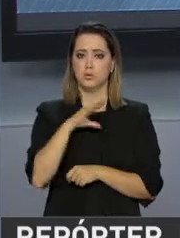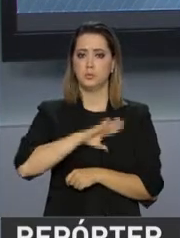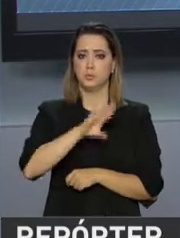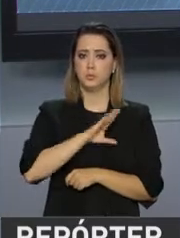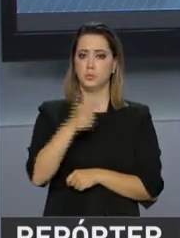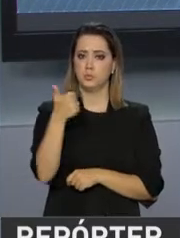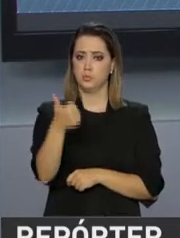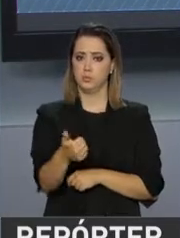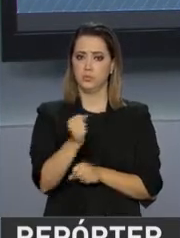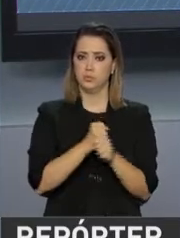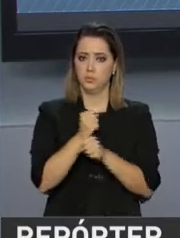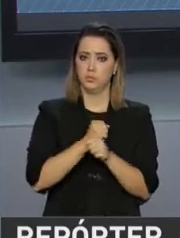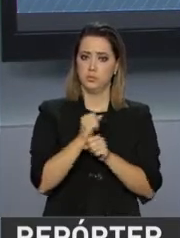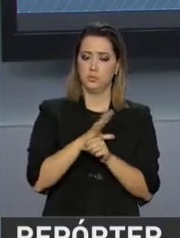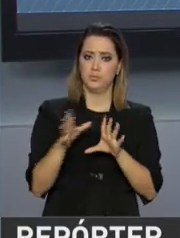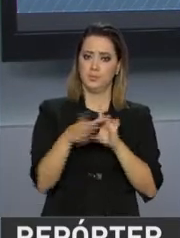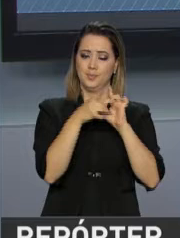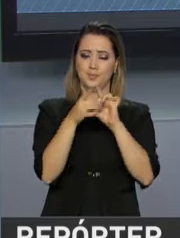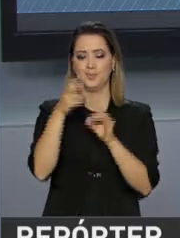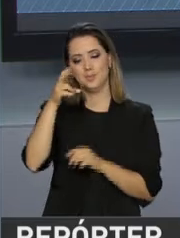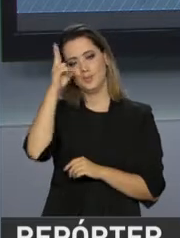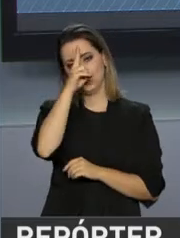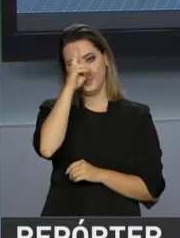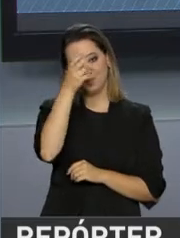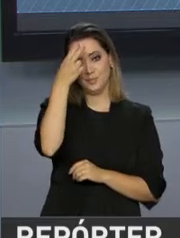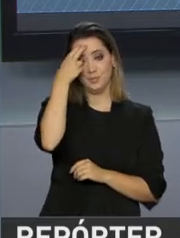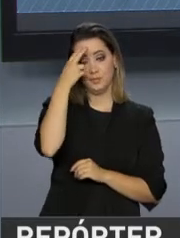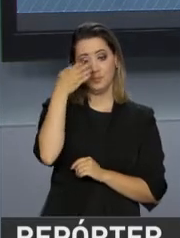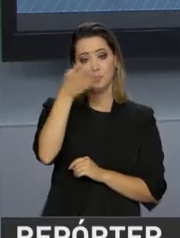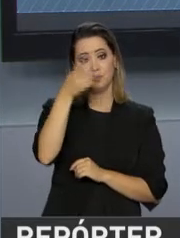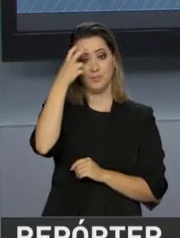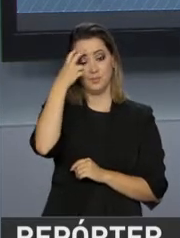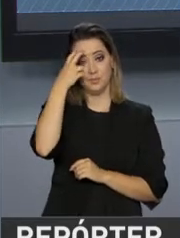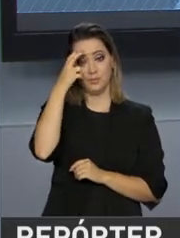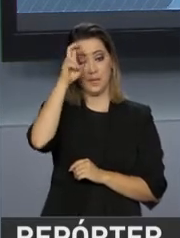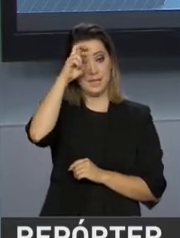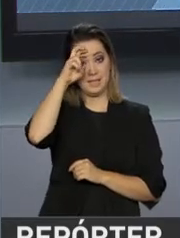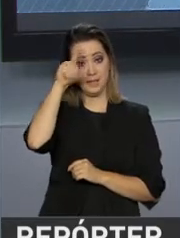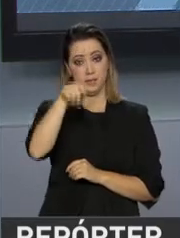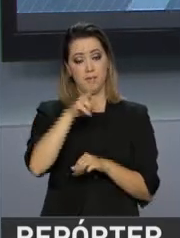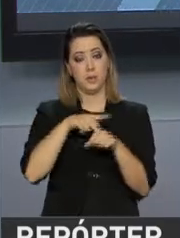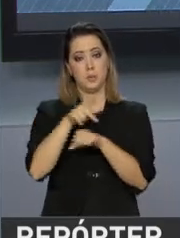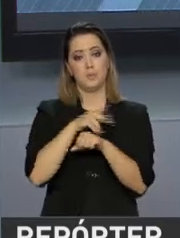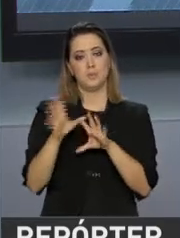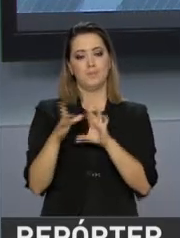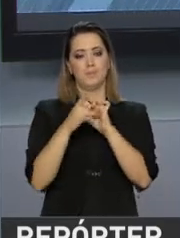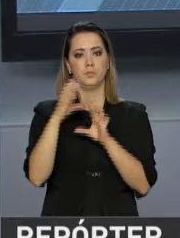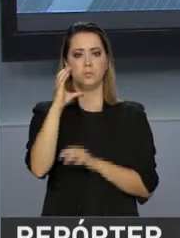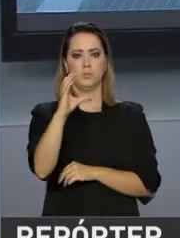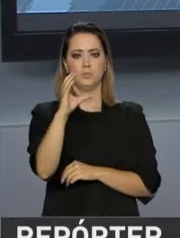e reforça os laços históricos e culturais nesta quinta feira representantes dos países membros da cplp